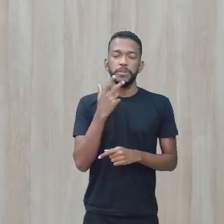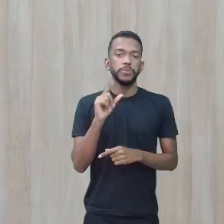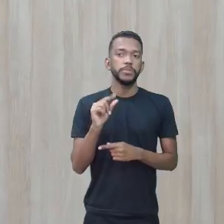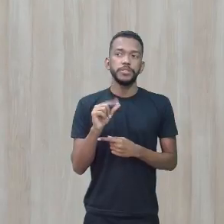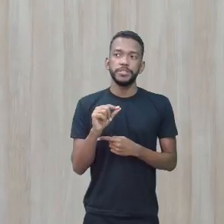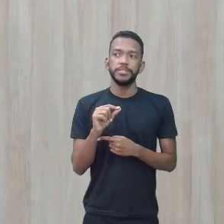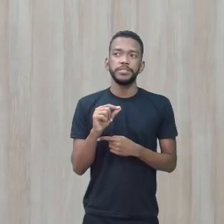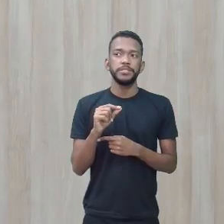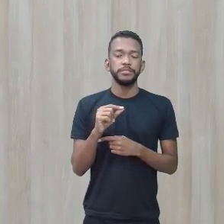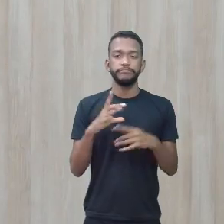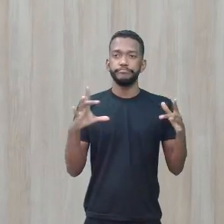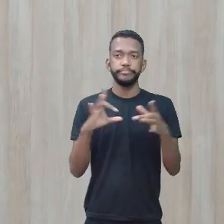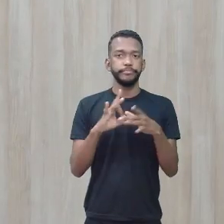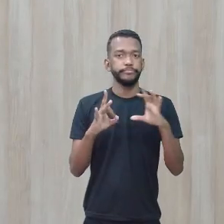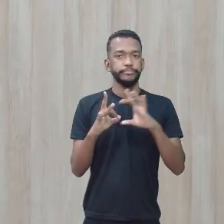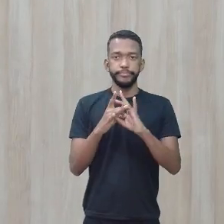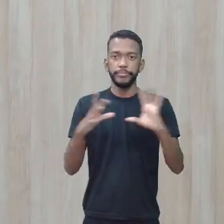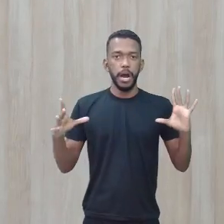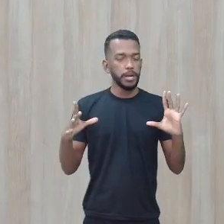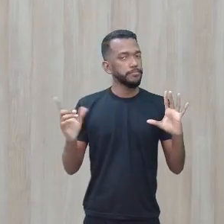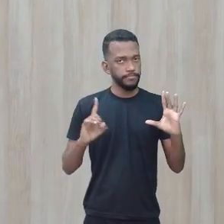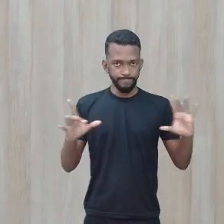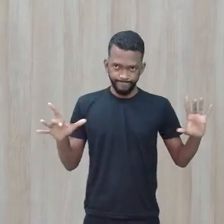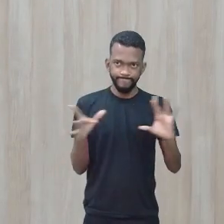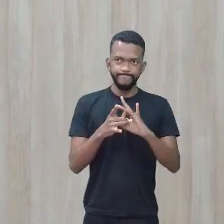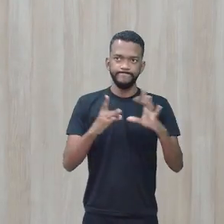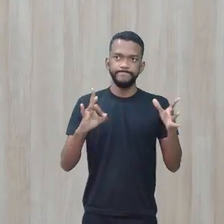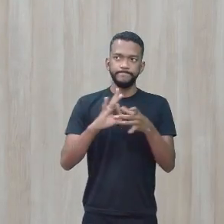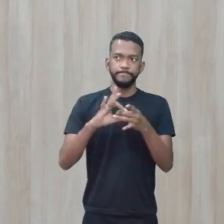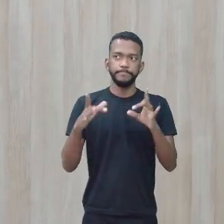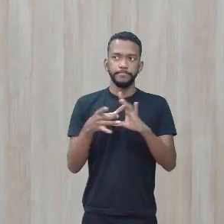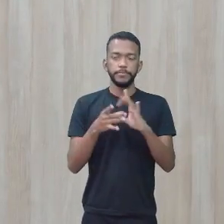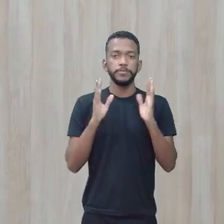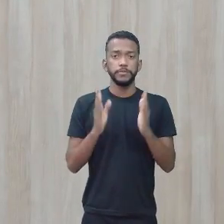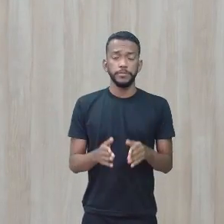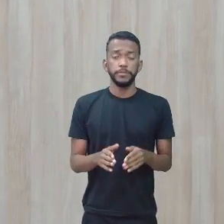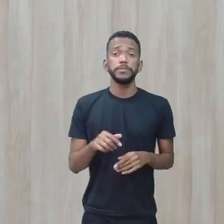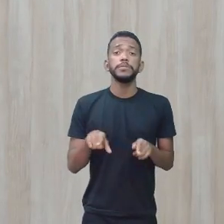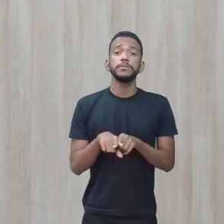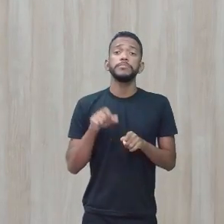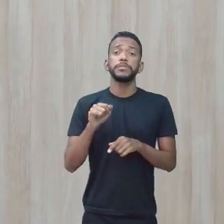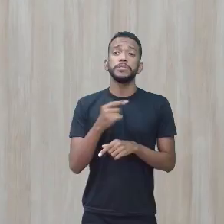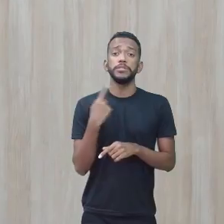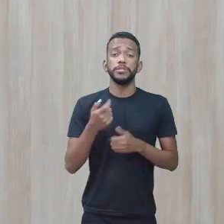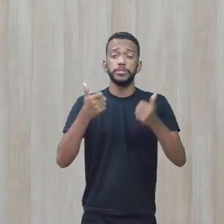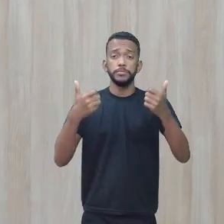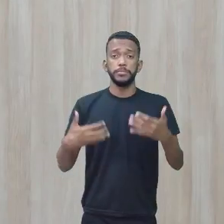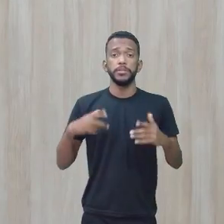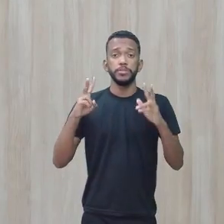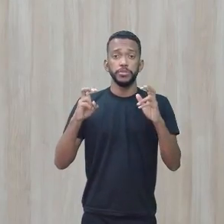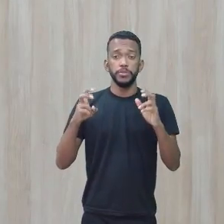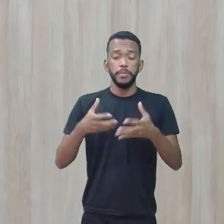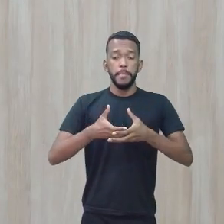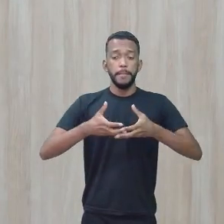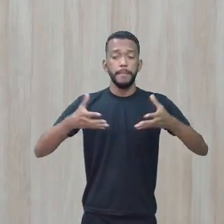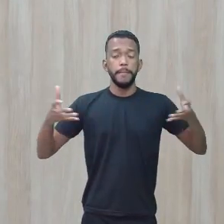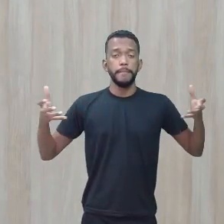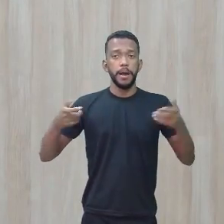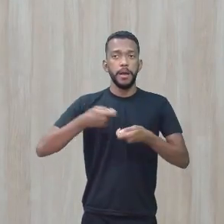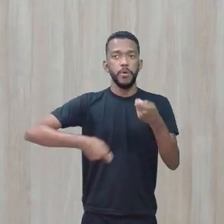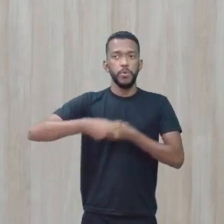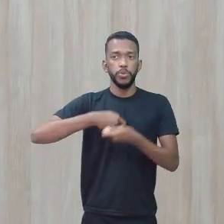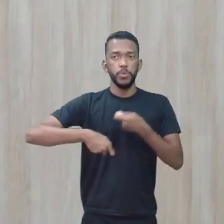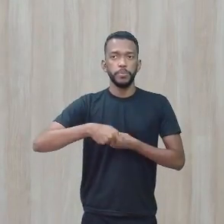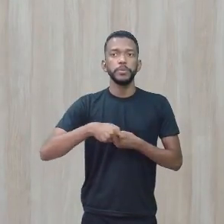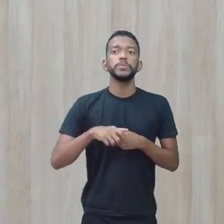Está tudo interligado, está tudo entrelaçado. Então, se a gente fala de crescimento econômico, se a gente fala de